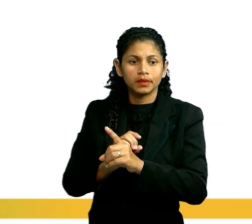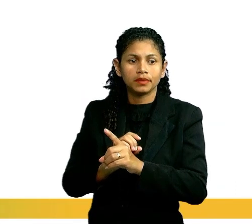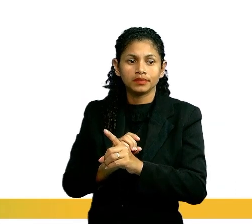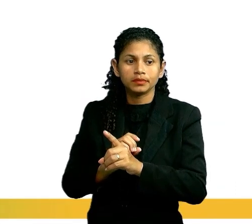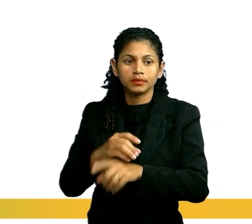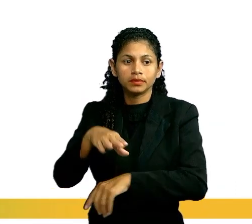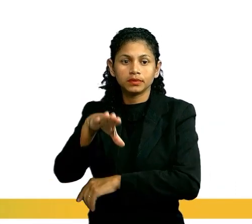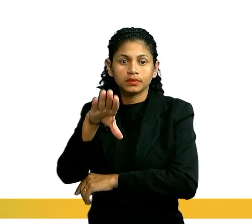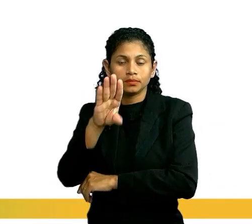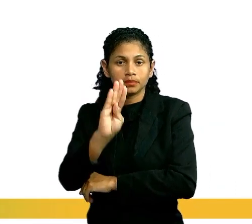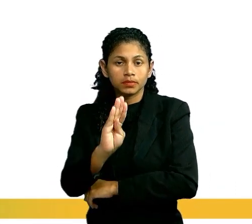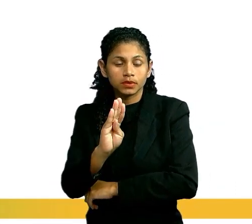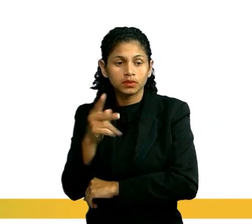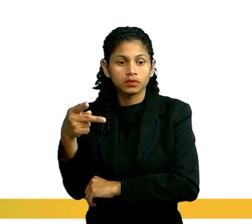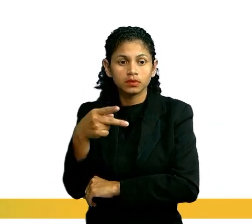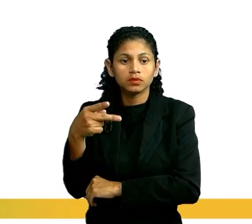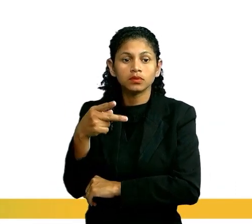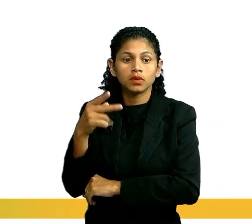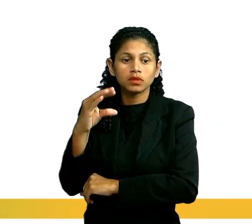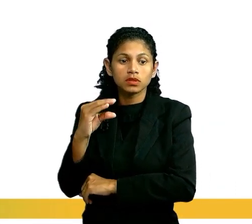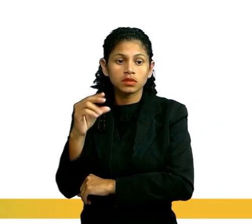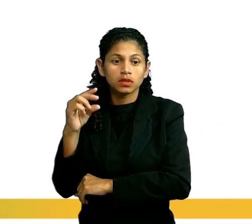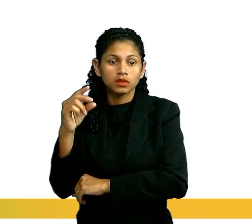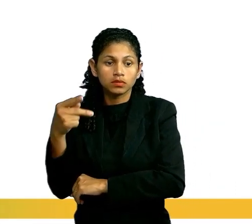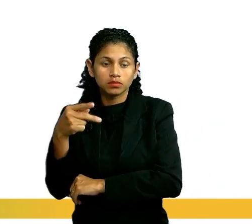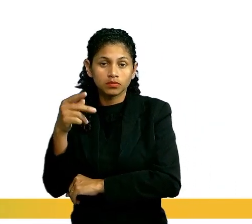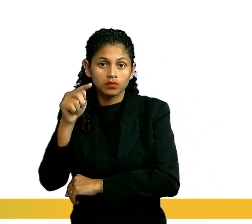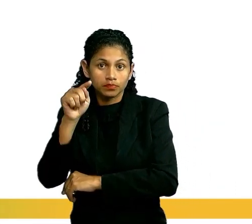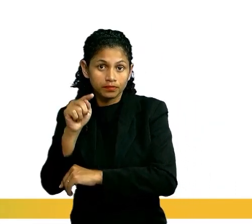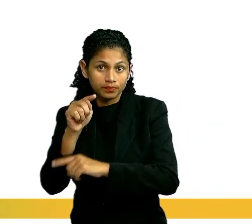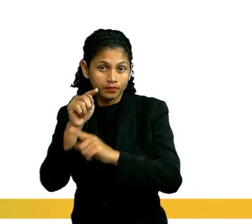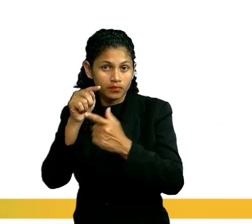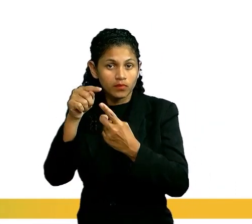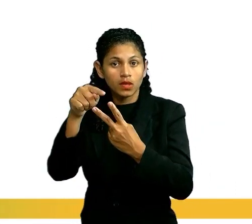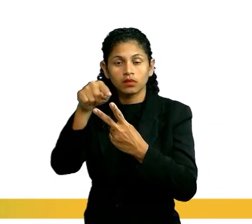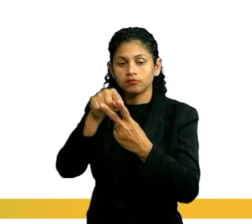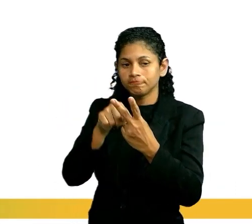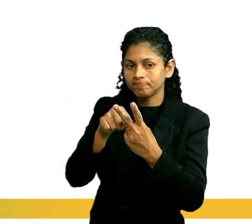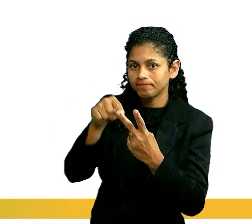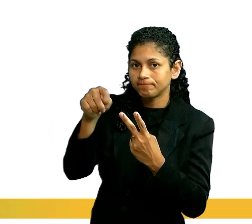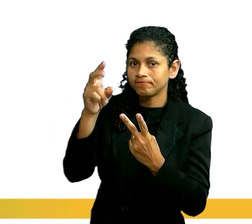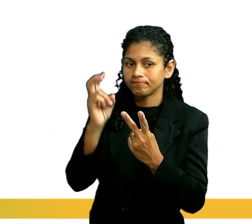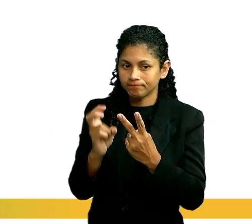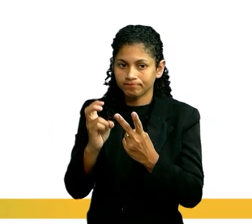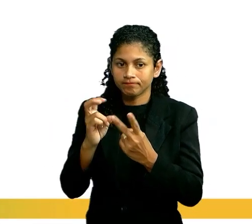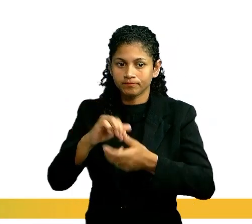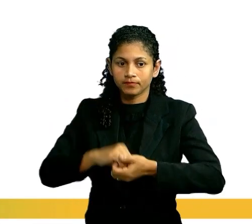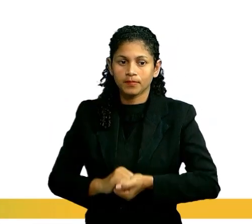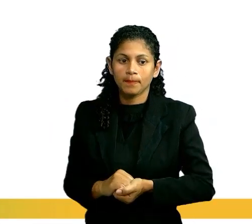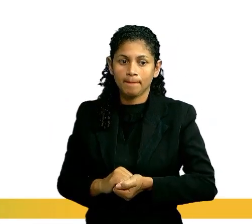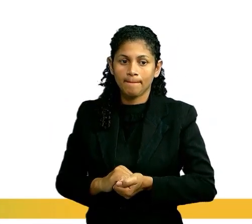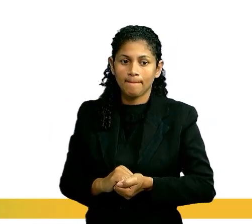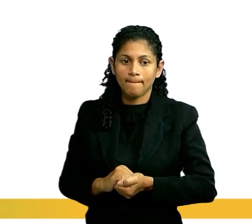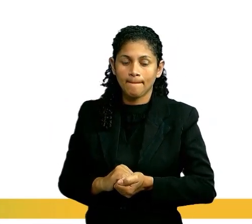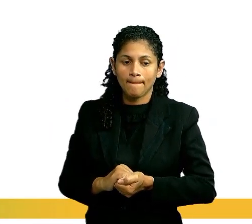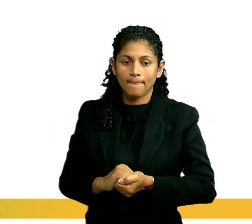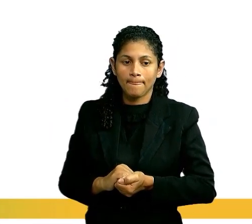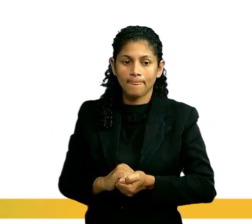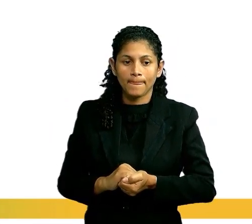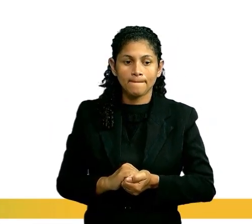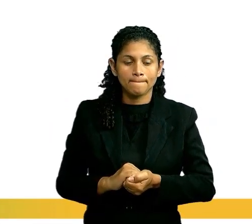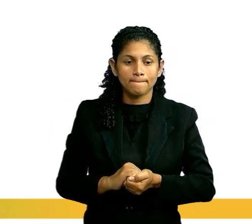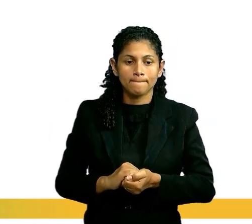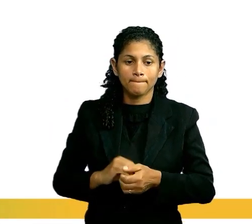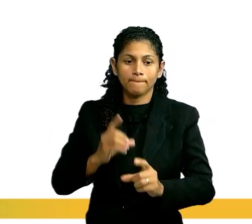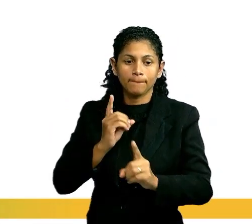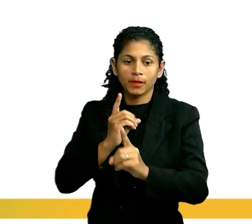nisso, se o B é igual a 2C, B vale 2 raiz de 5. Seno é cateto sobre a hipotenusa, logo o seno